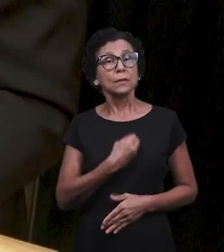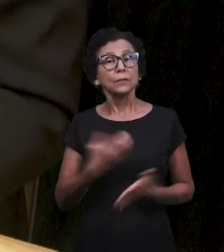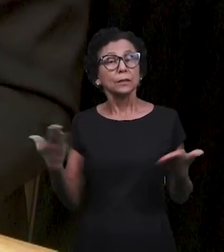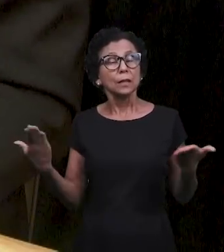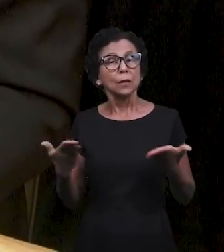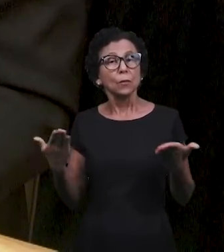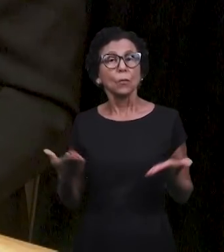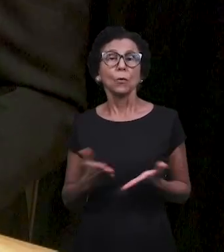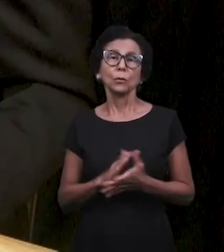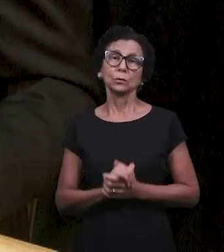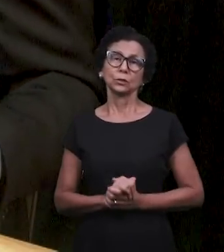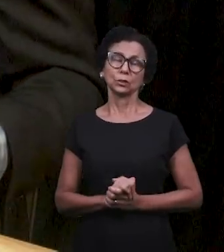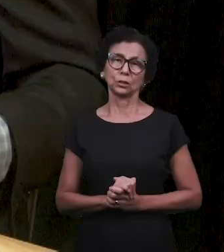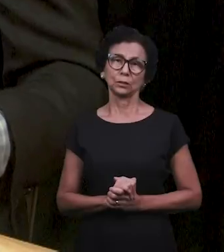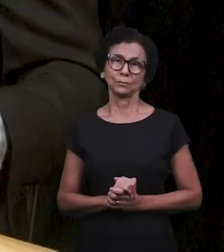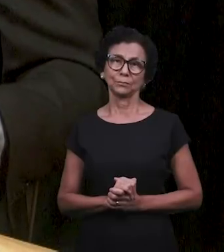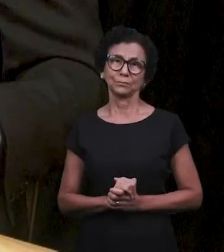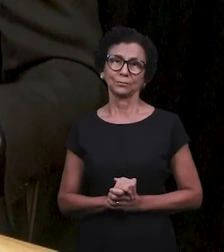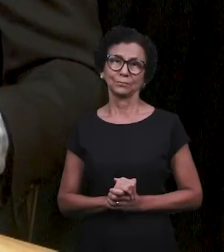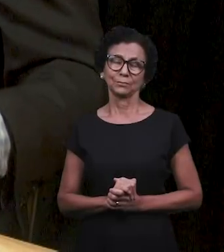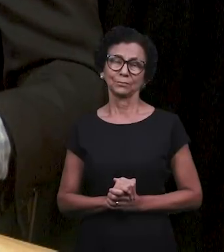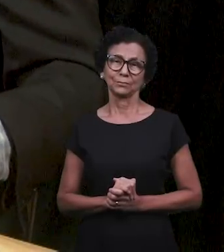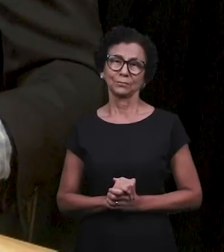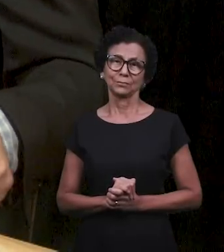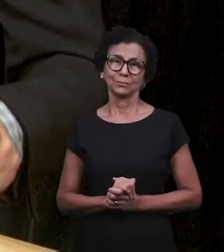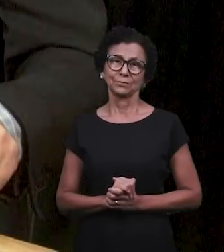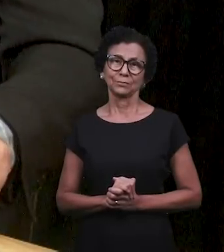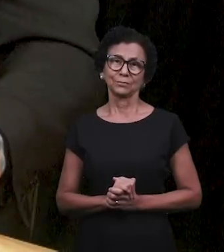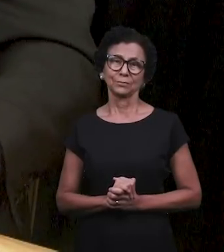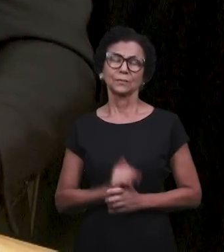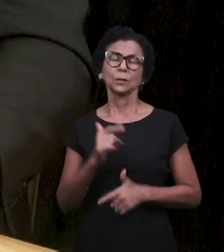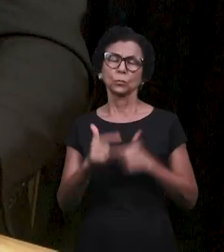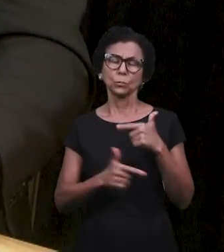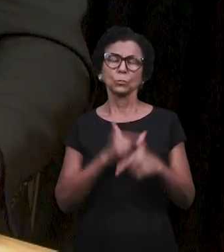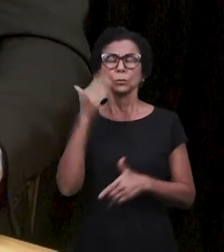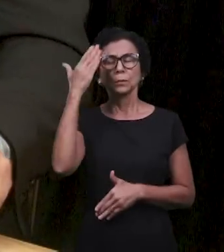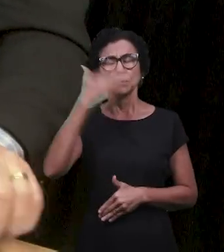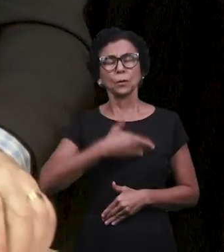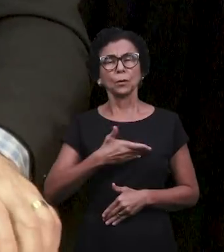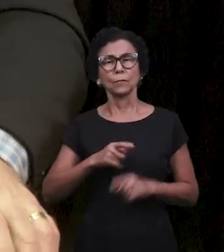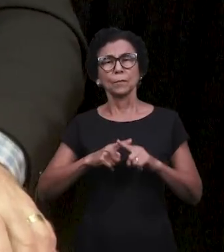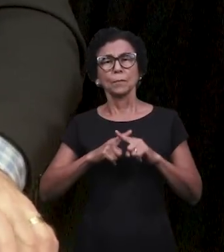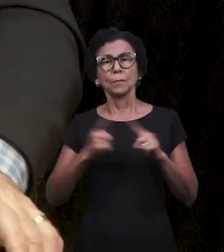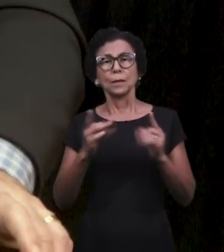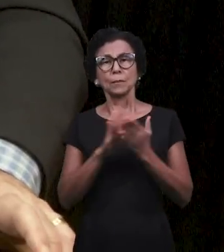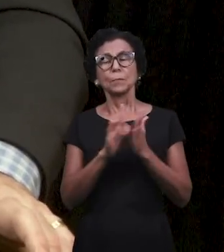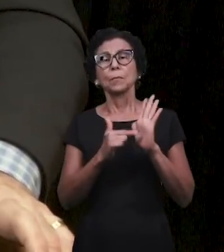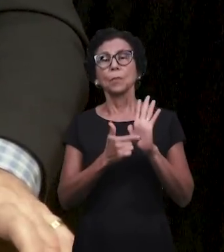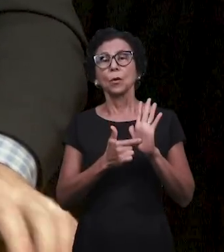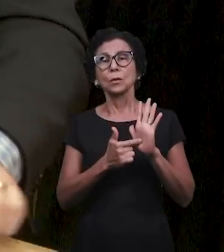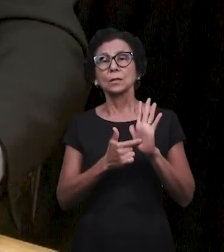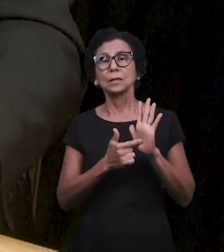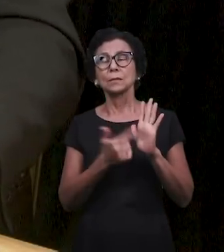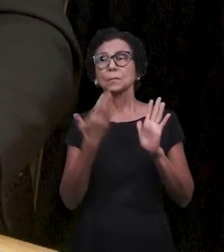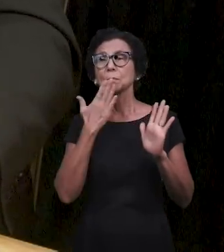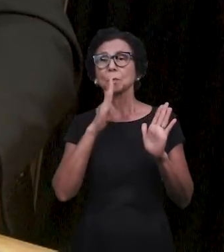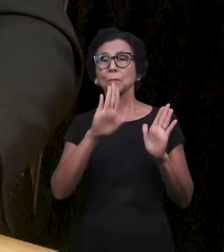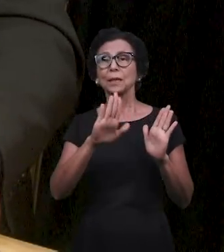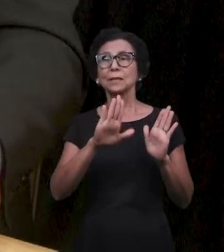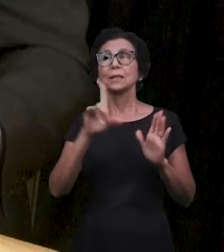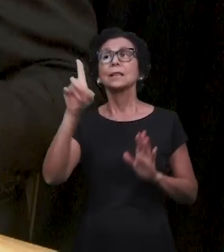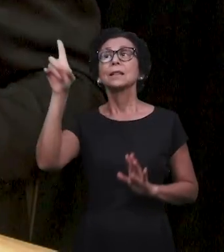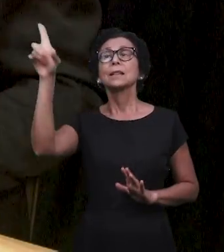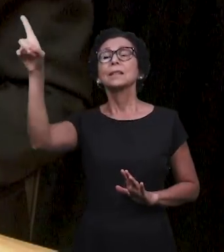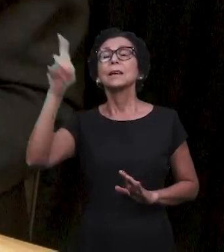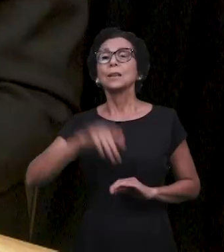na Bíblia. Mas existe uma promessa: o Senhor estaria conosco. Ainda que eu andasse pelo vale da sombra